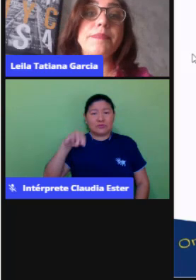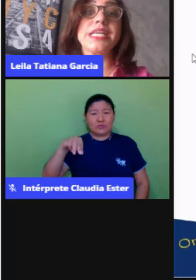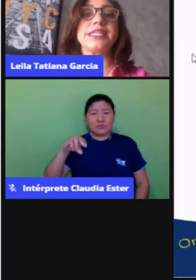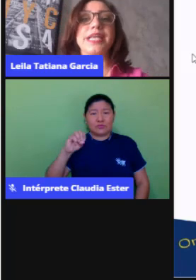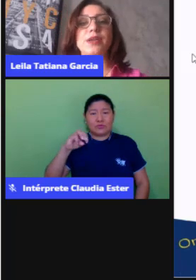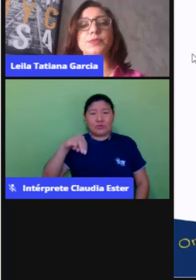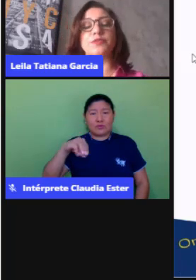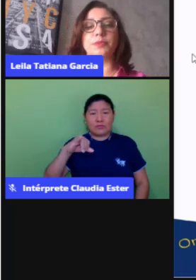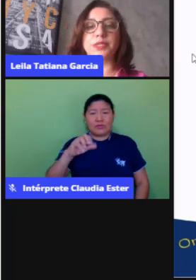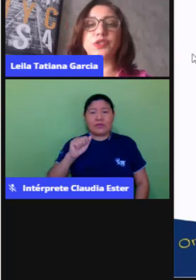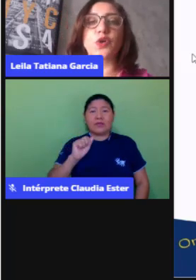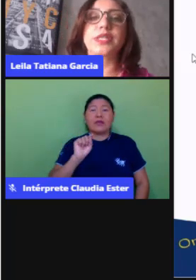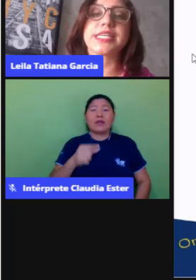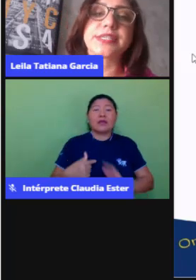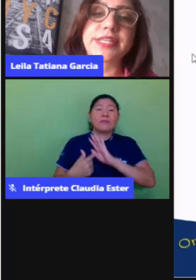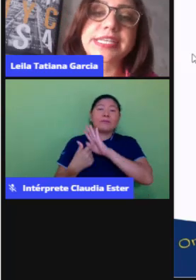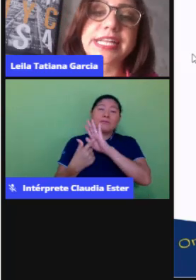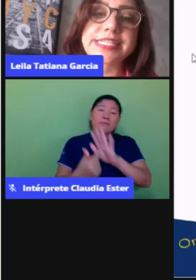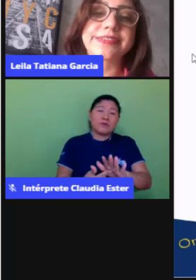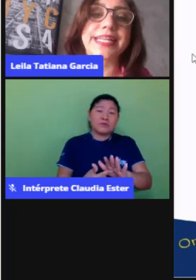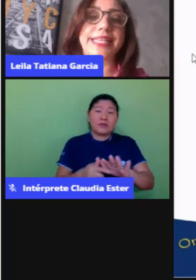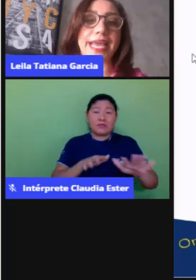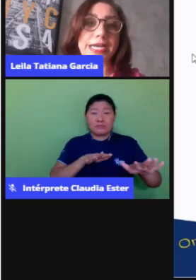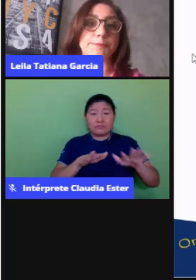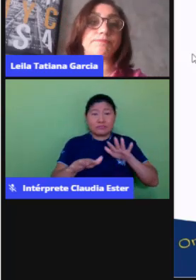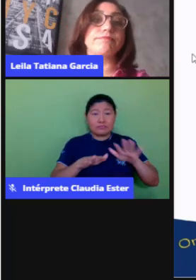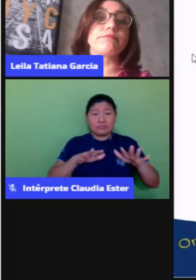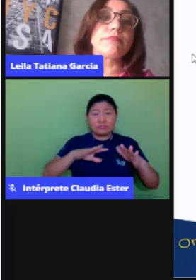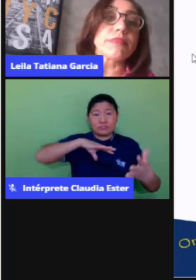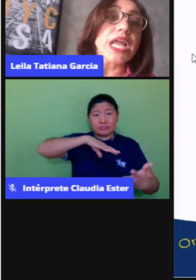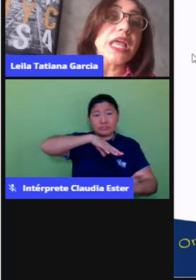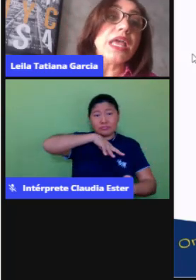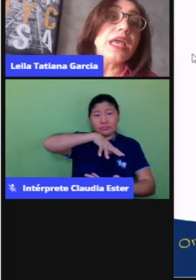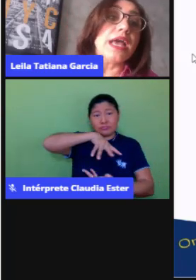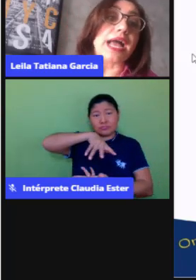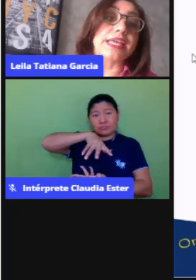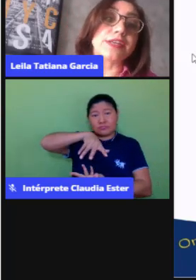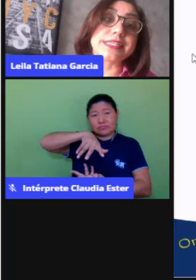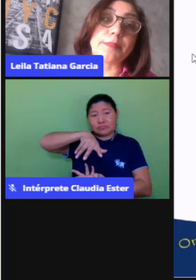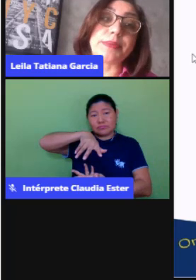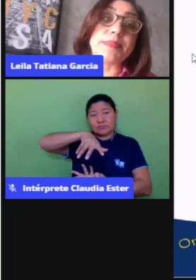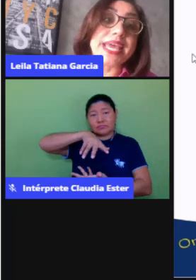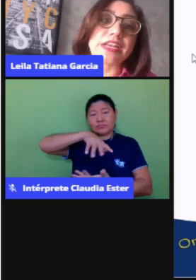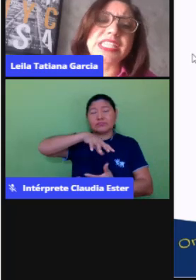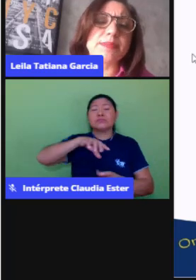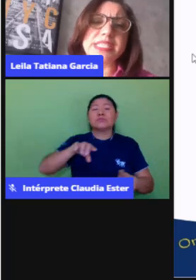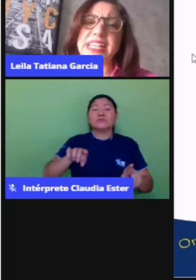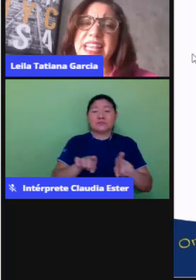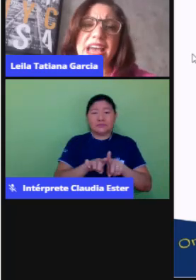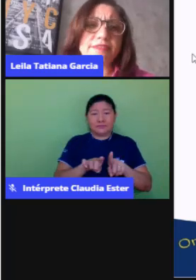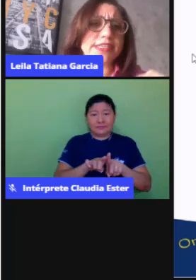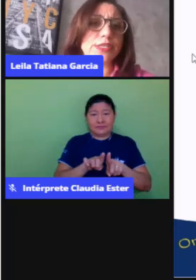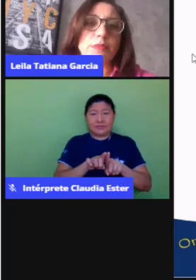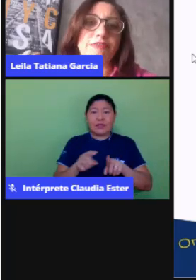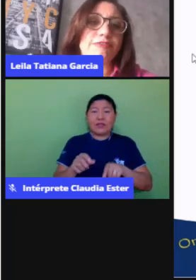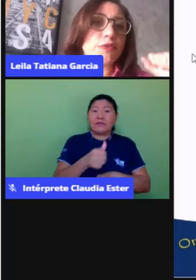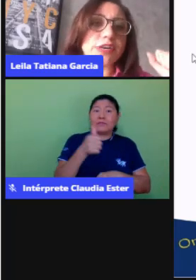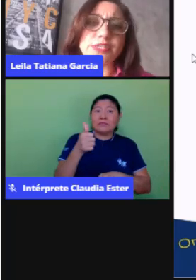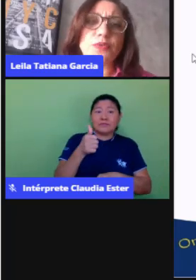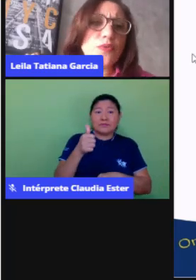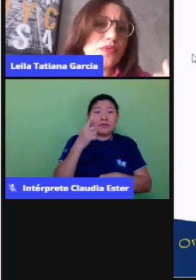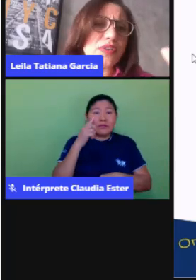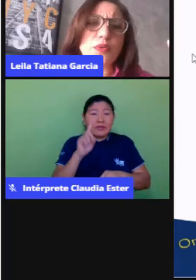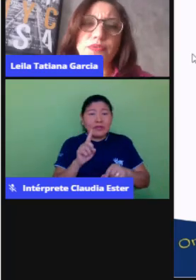ano é representar os movimentos de rotação e translação da Terra. Aqui na primeira, nós temos a Terra fazendo